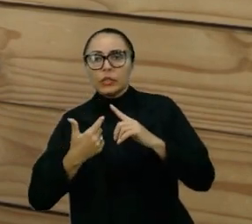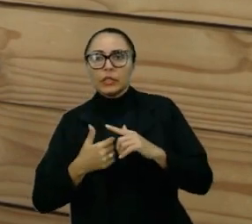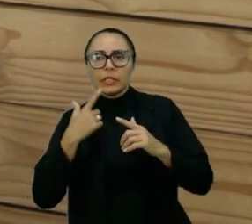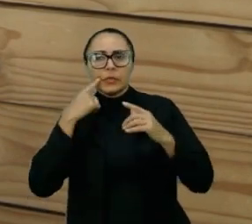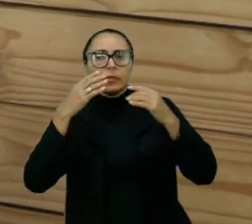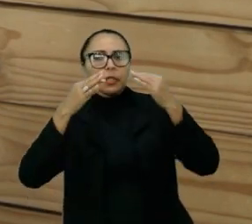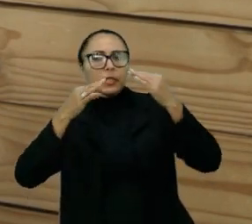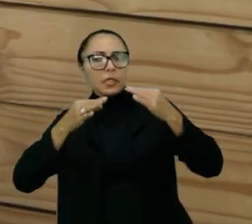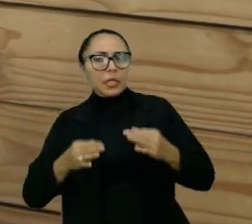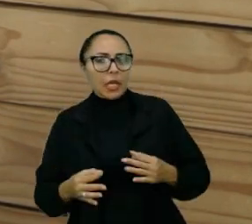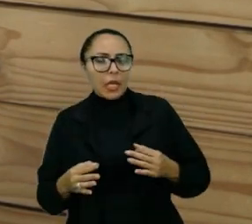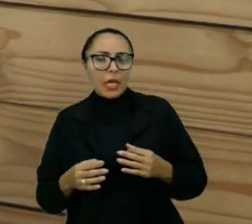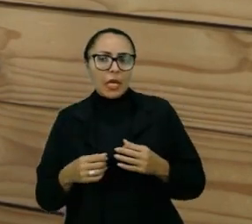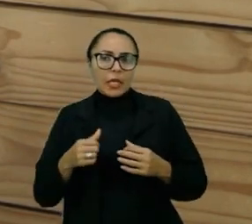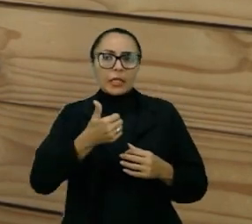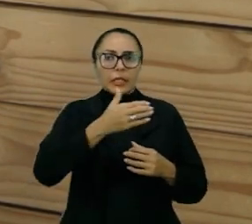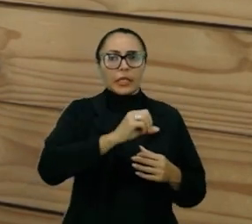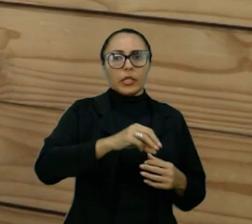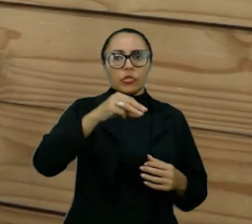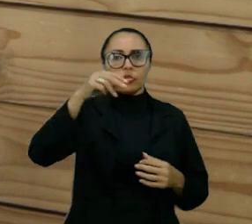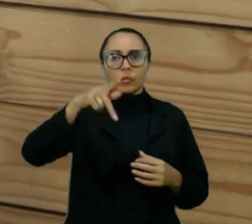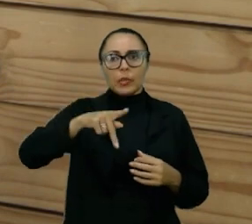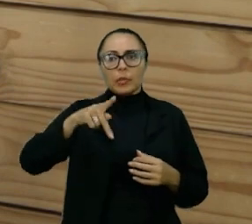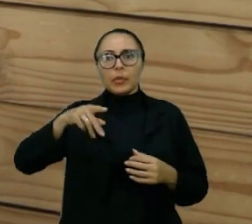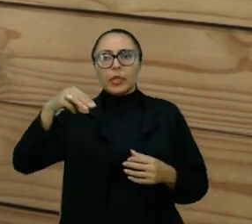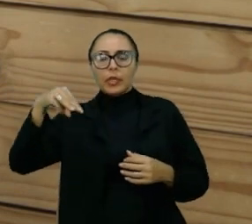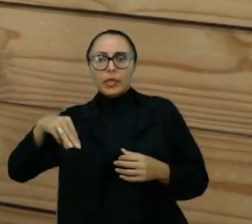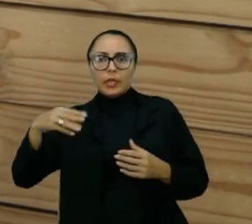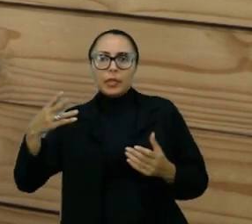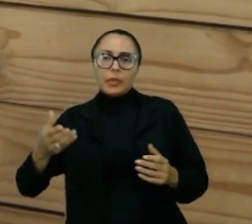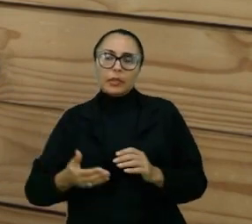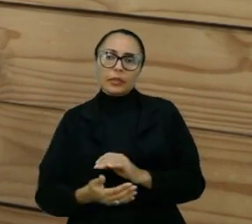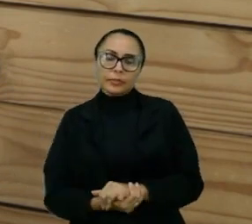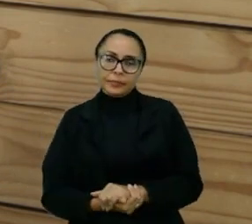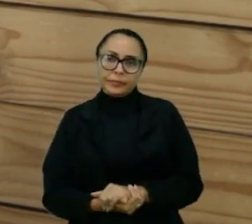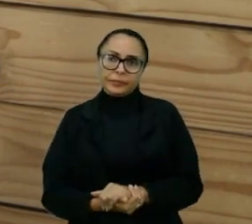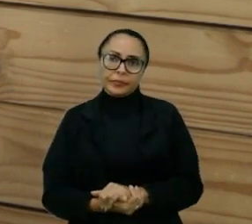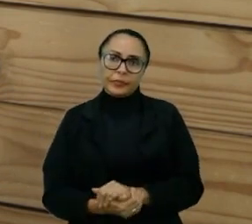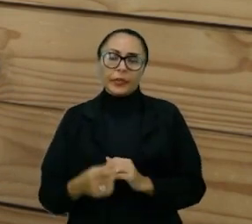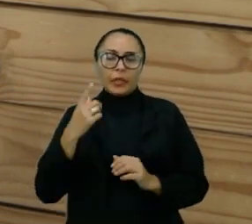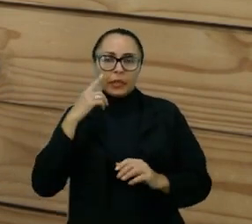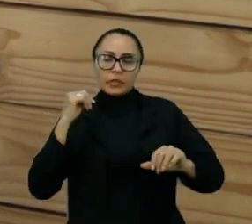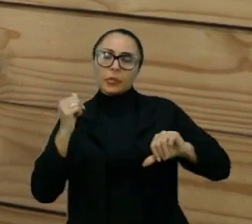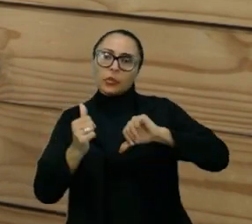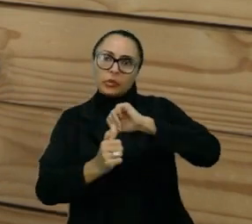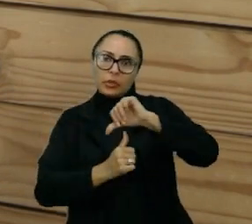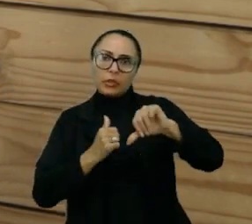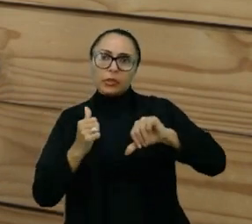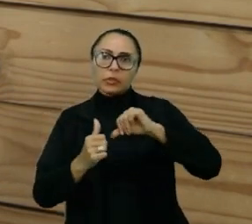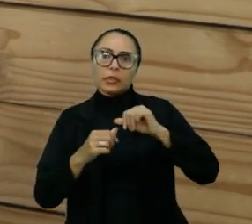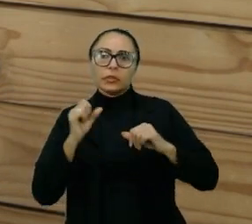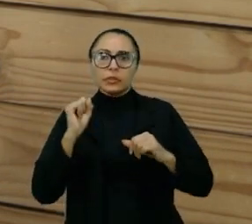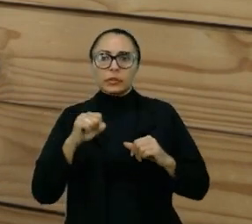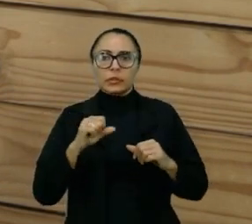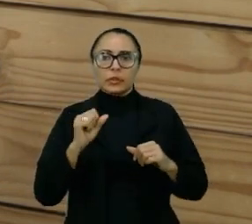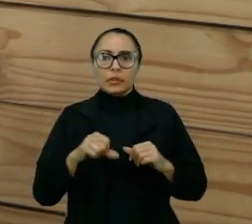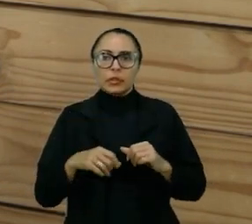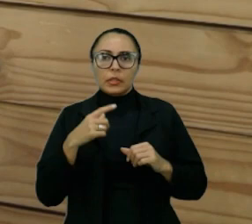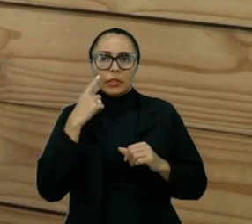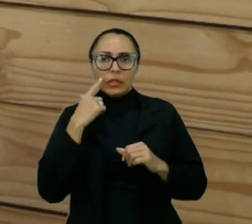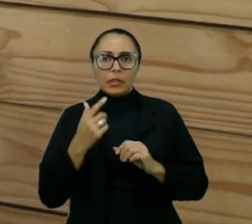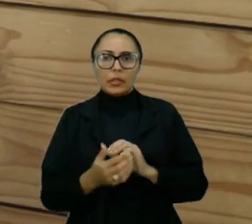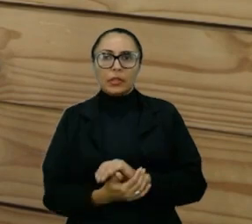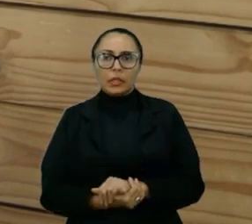de 10 ppm de enxofre. Essa alteração microbiana que é possível no meio,